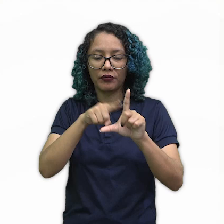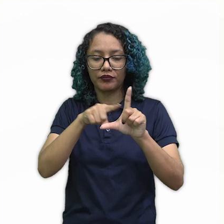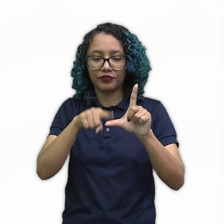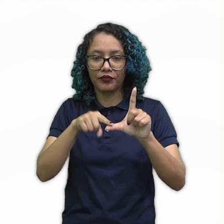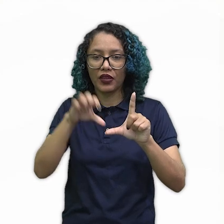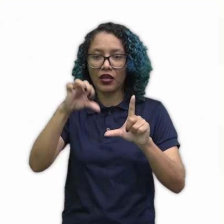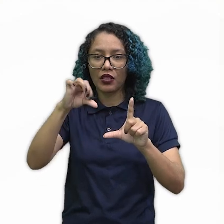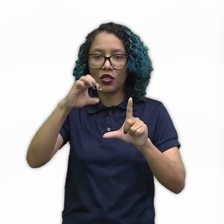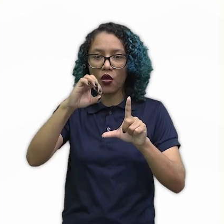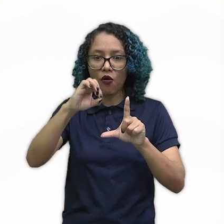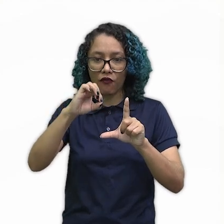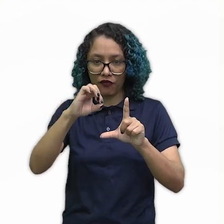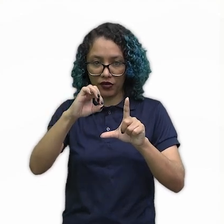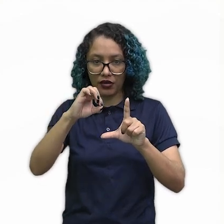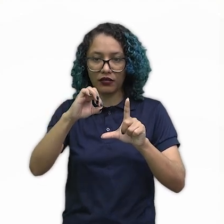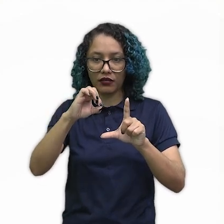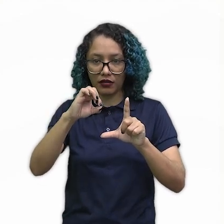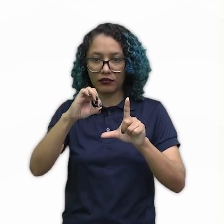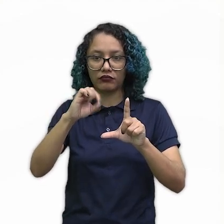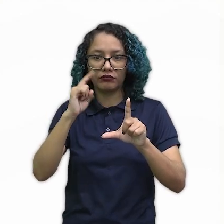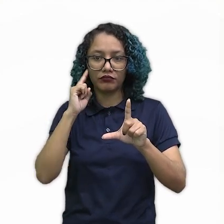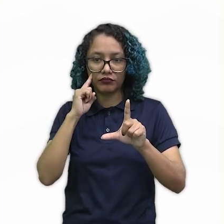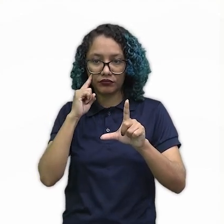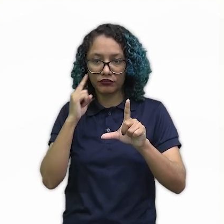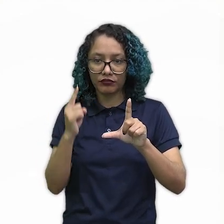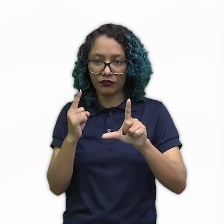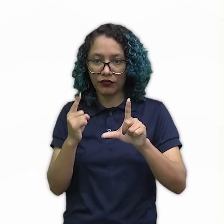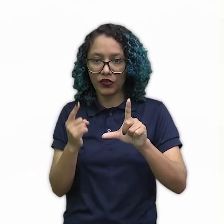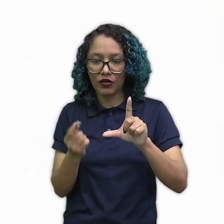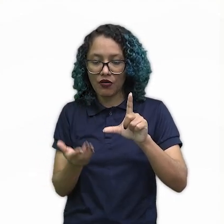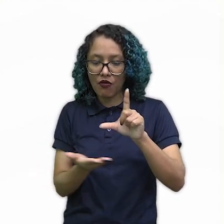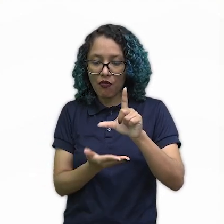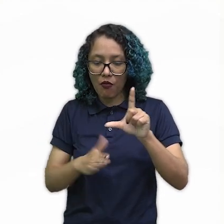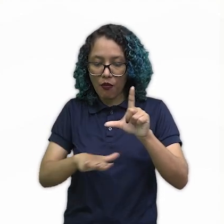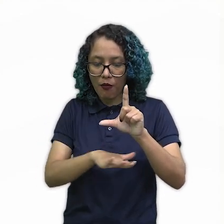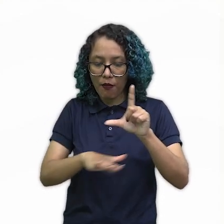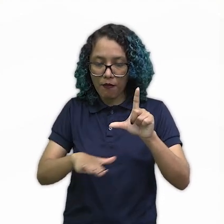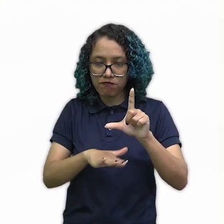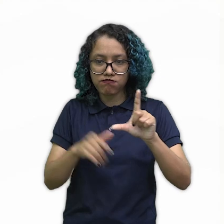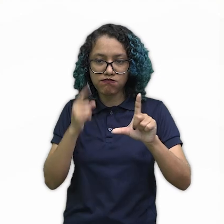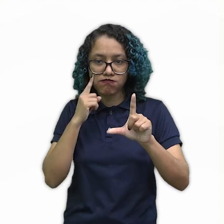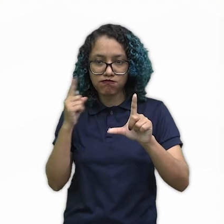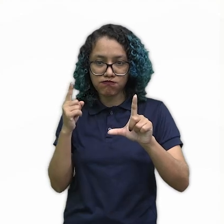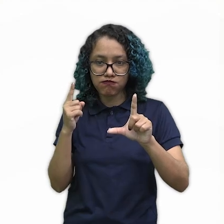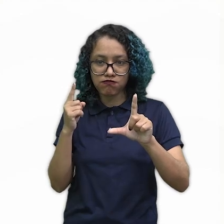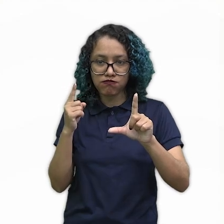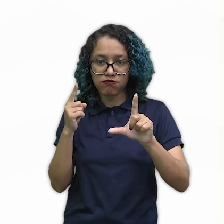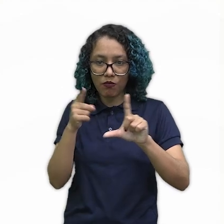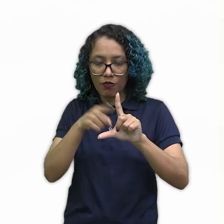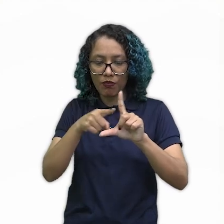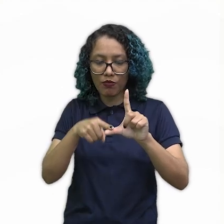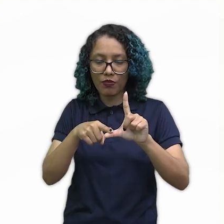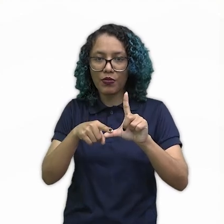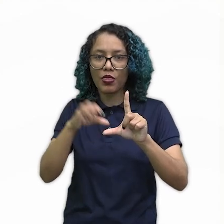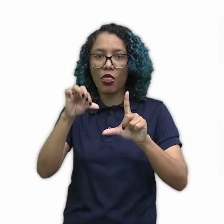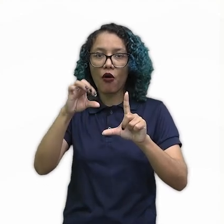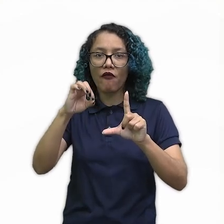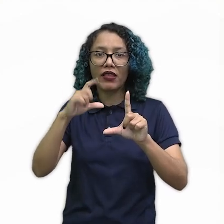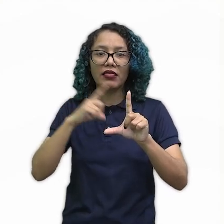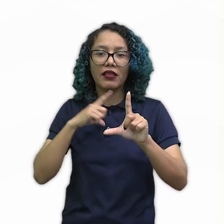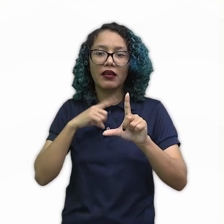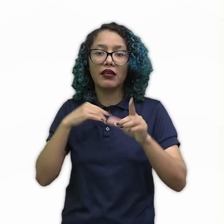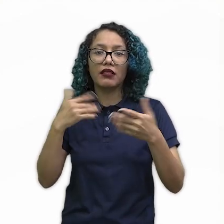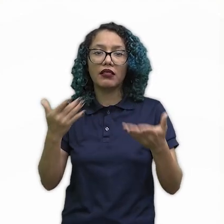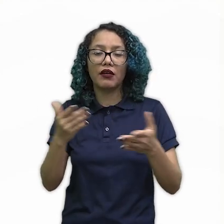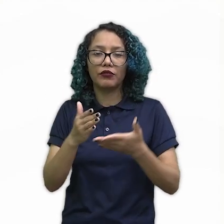graus aqui, ó, com o plano, esse prisma aqui, ó, nesse caso,